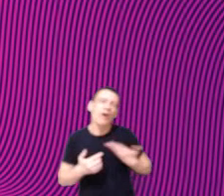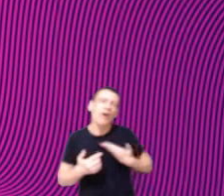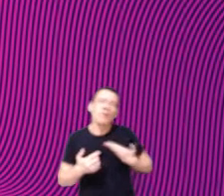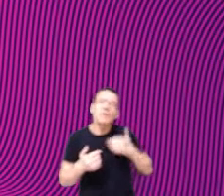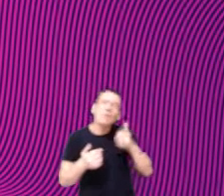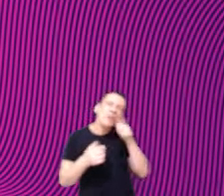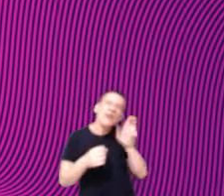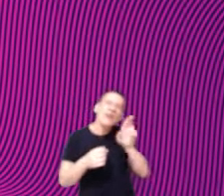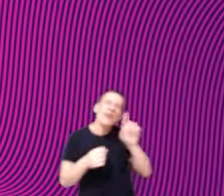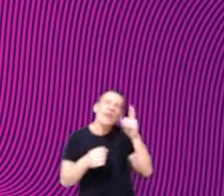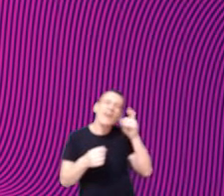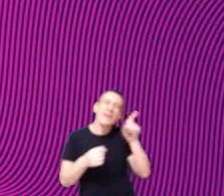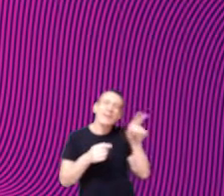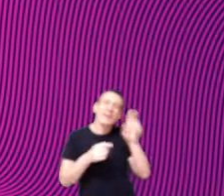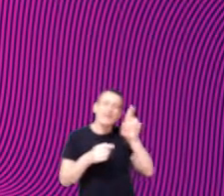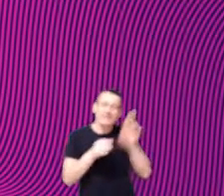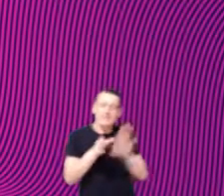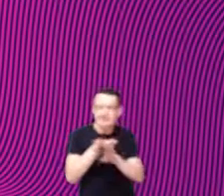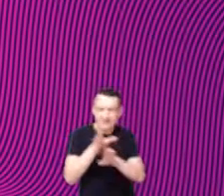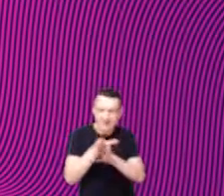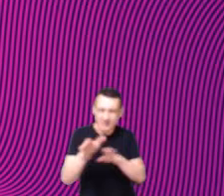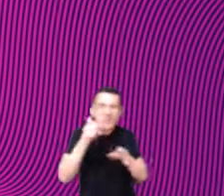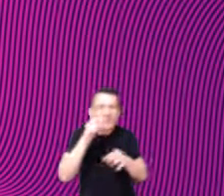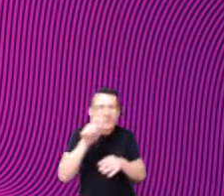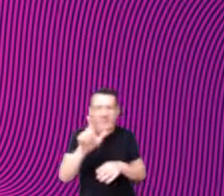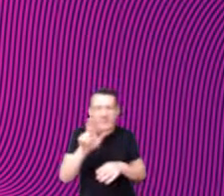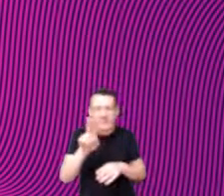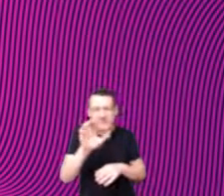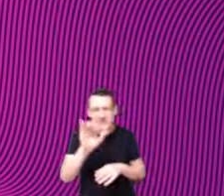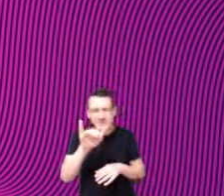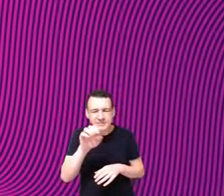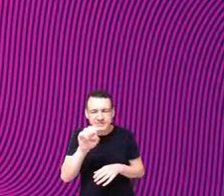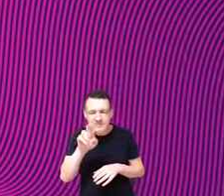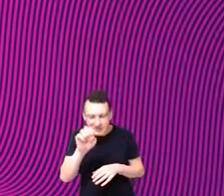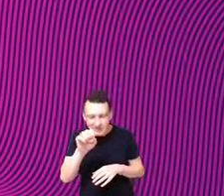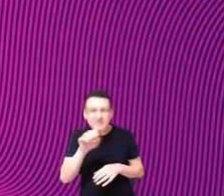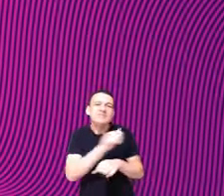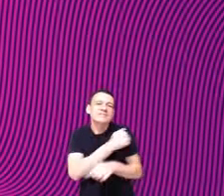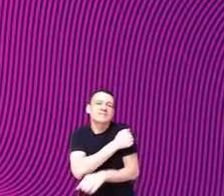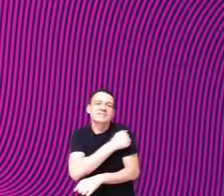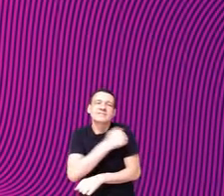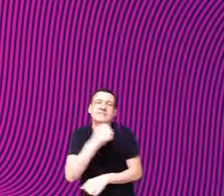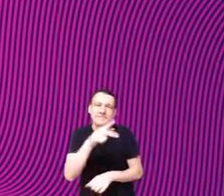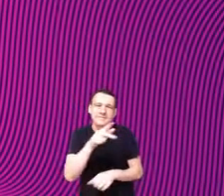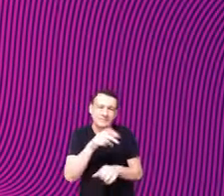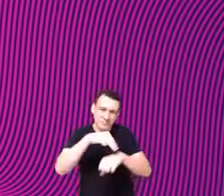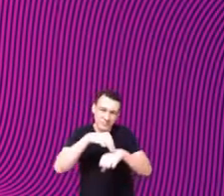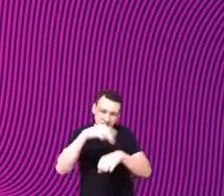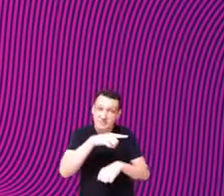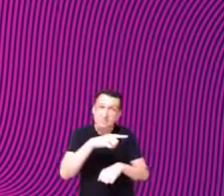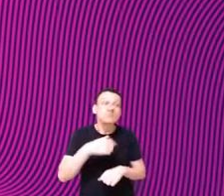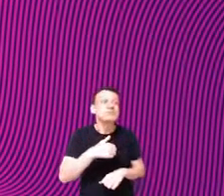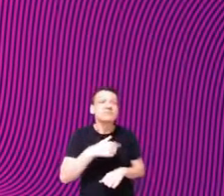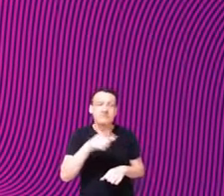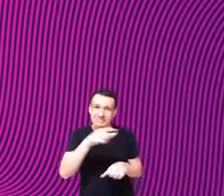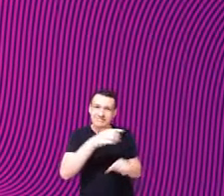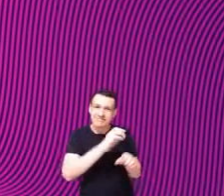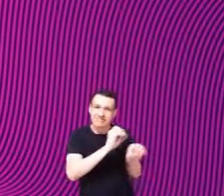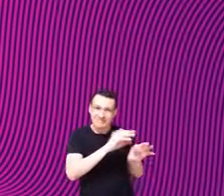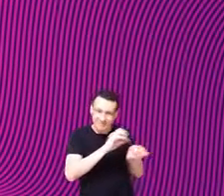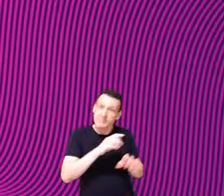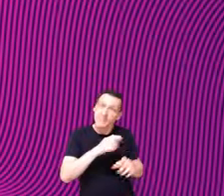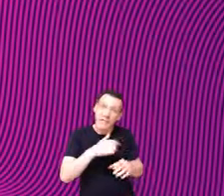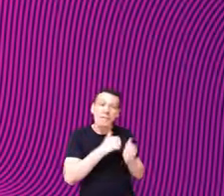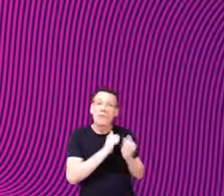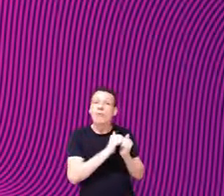Paraná. Lucimere foi sua aluna de mestrado. Mas deixa eu te falar um negócio, Pecoá. Nós temos o